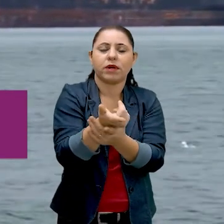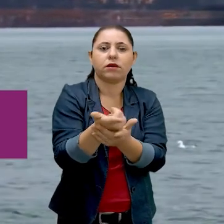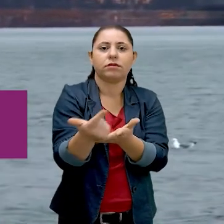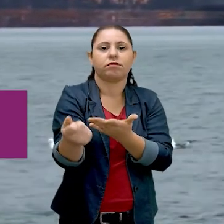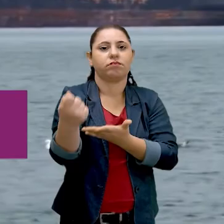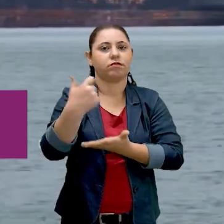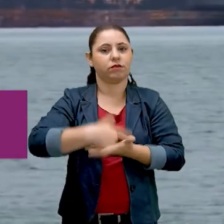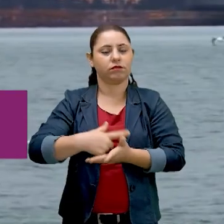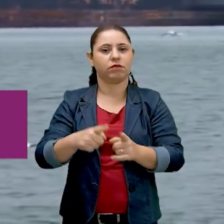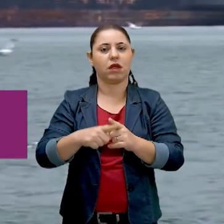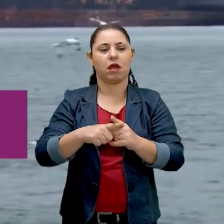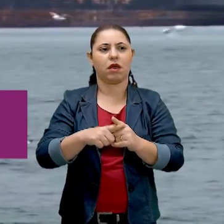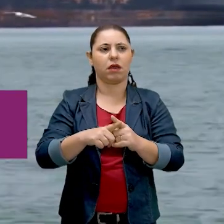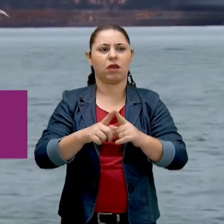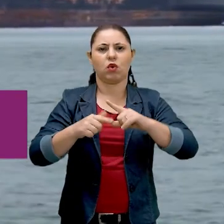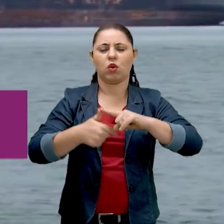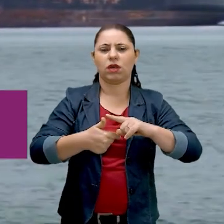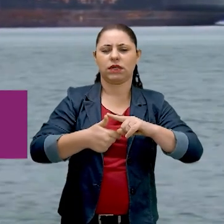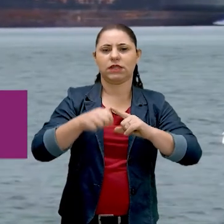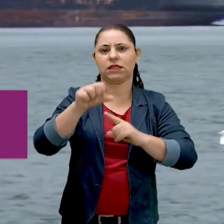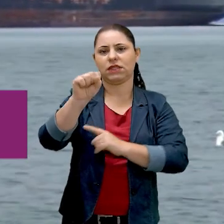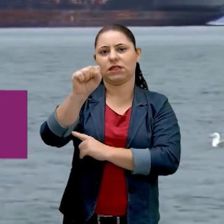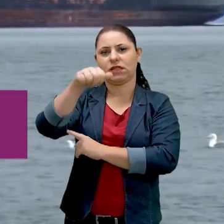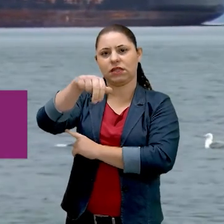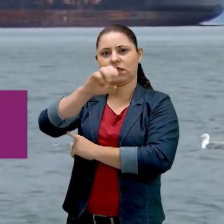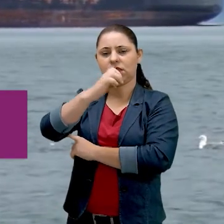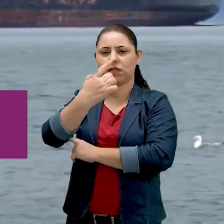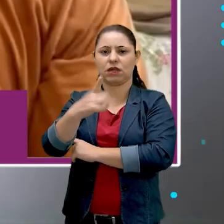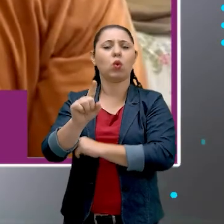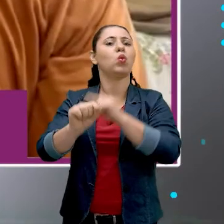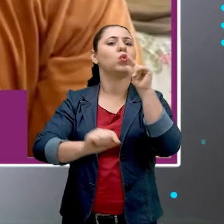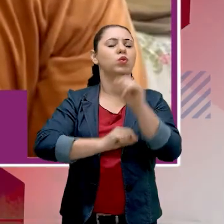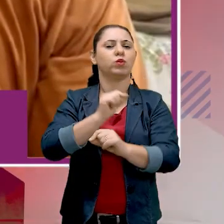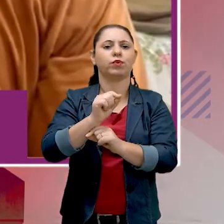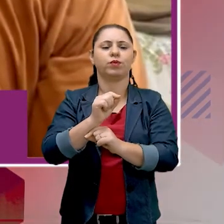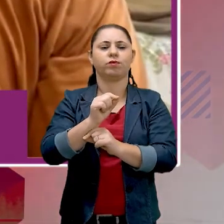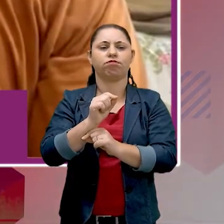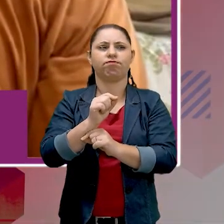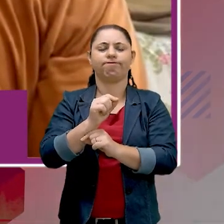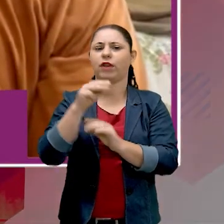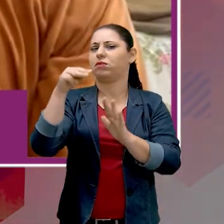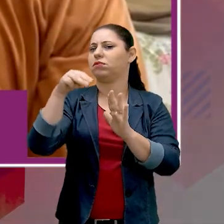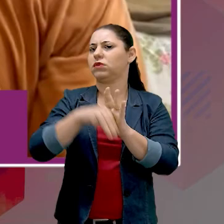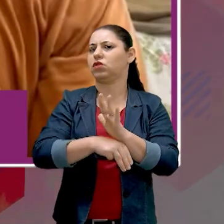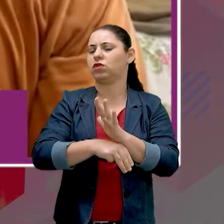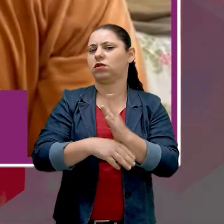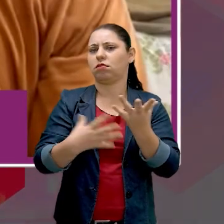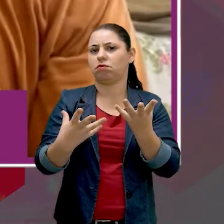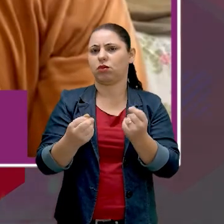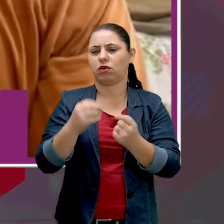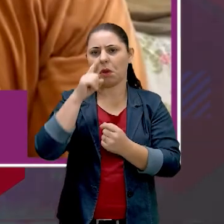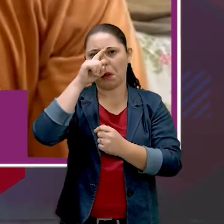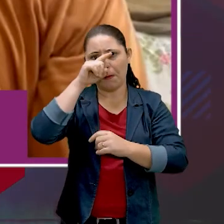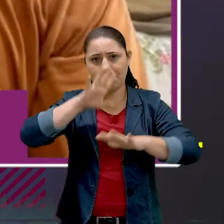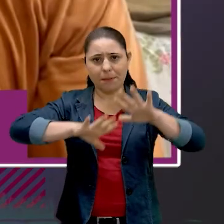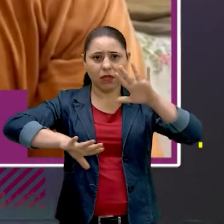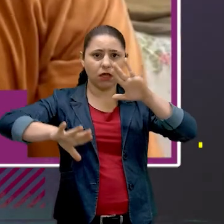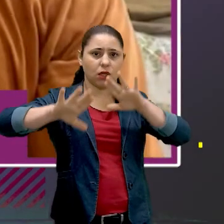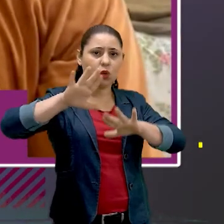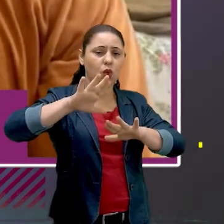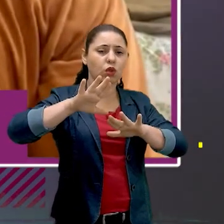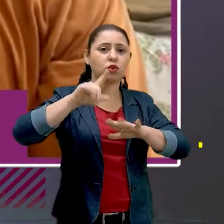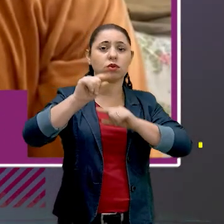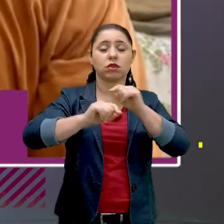comerciais. Cortar esse tipo de sanção, ele não é uma medida muito nociva também no